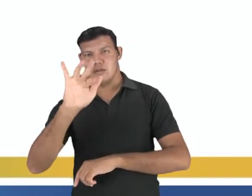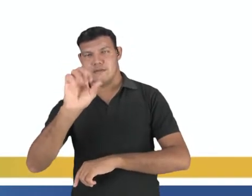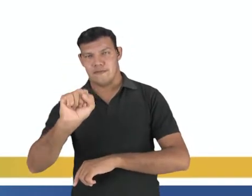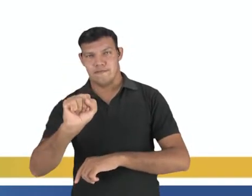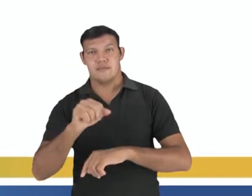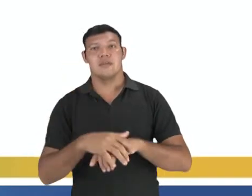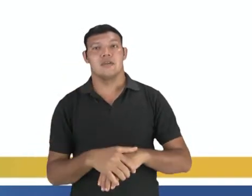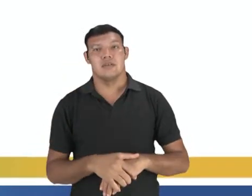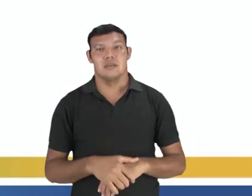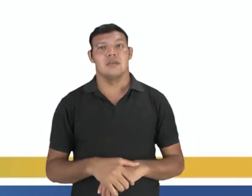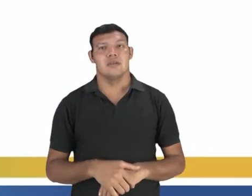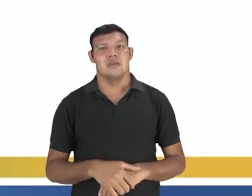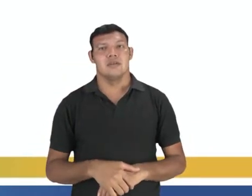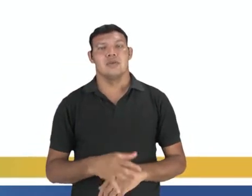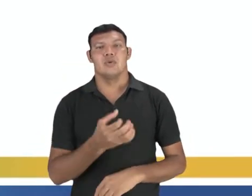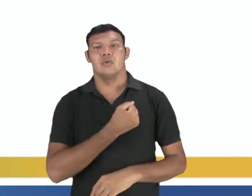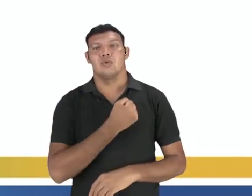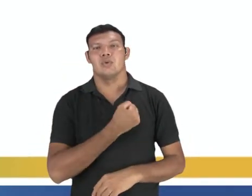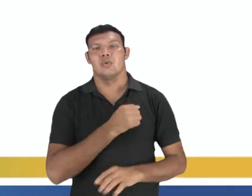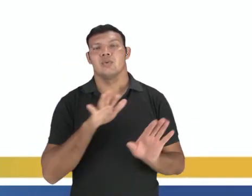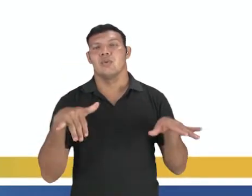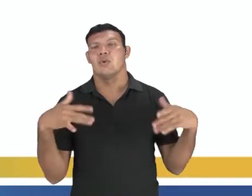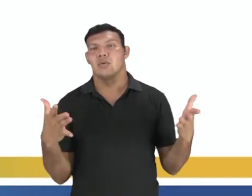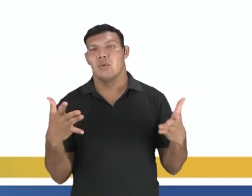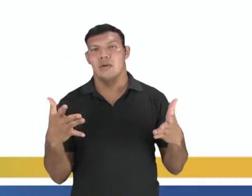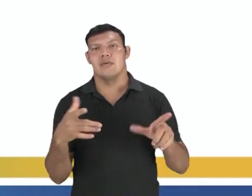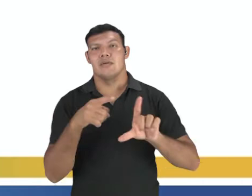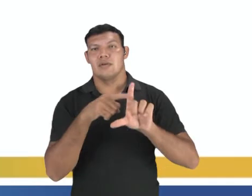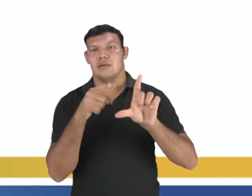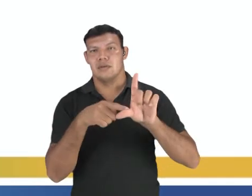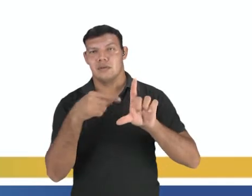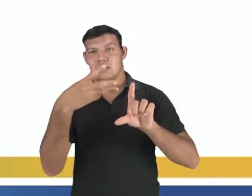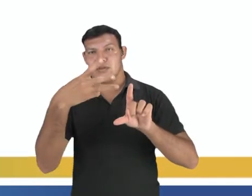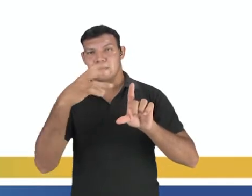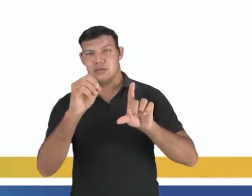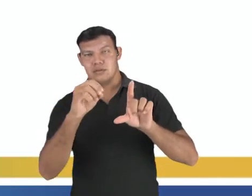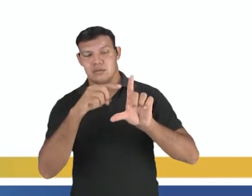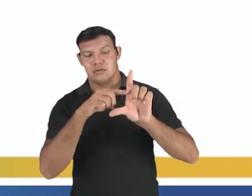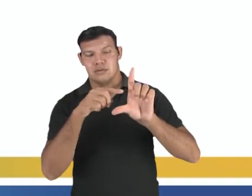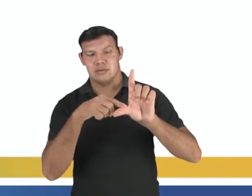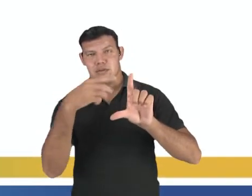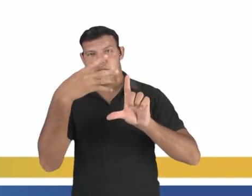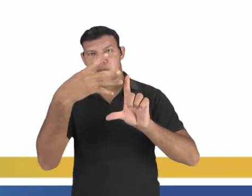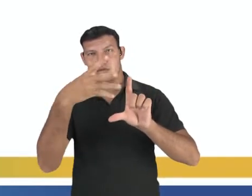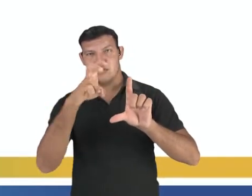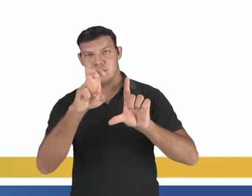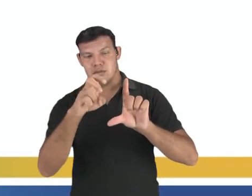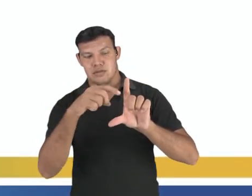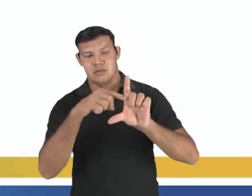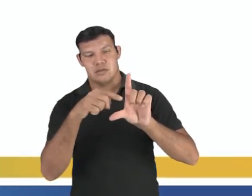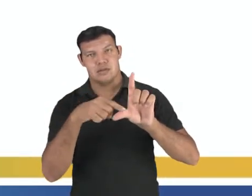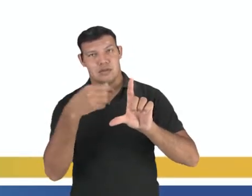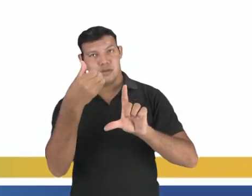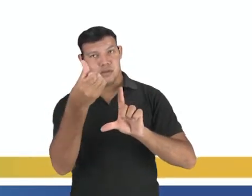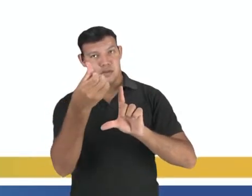seus valores correspondem a 30, 45 e 60 graus.